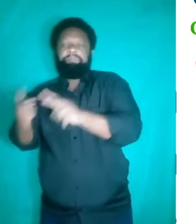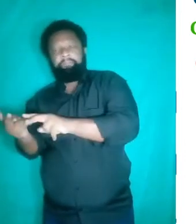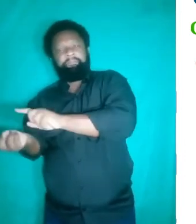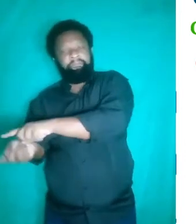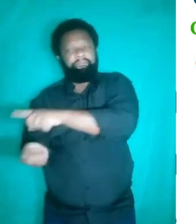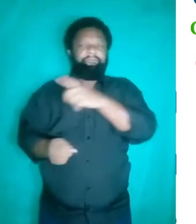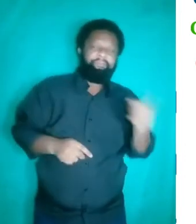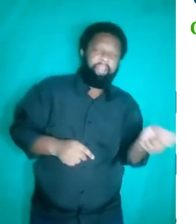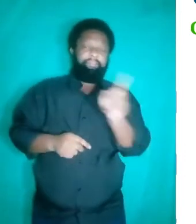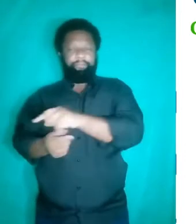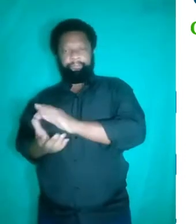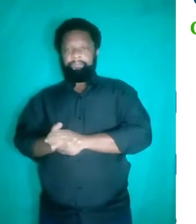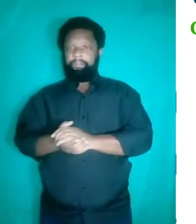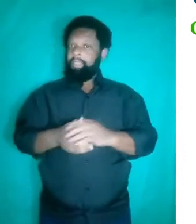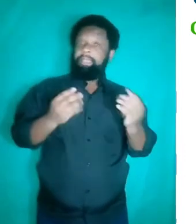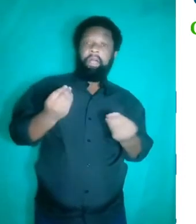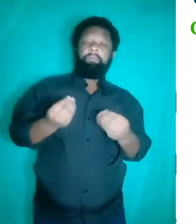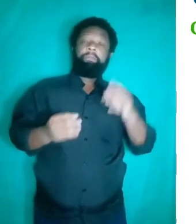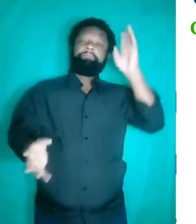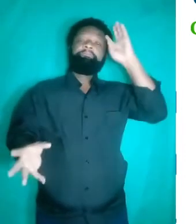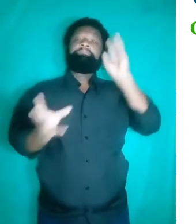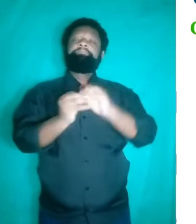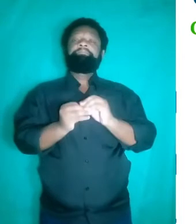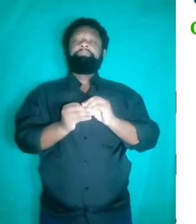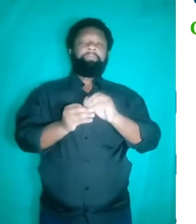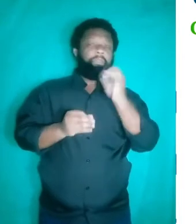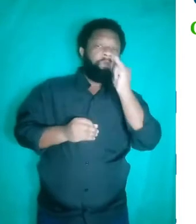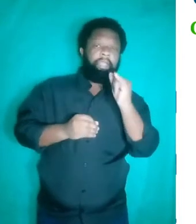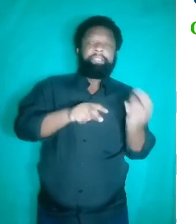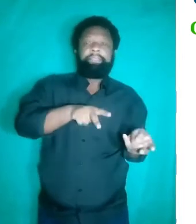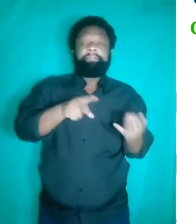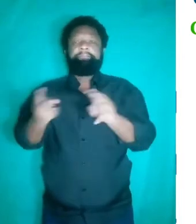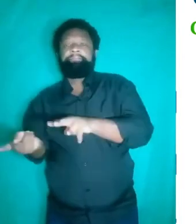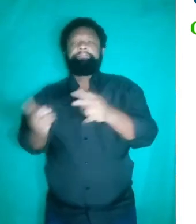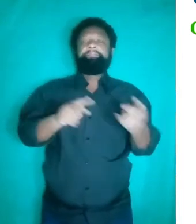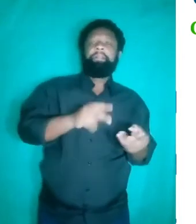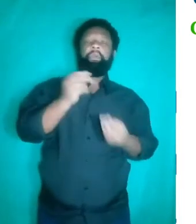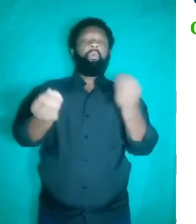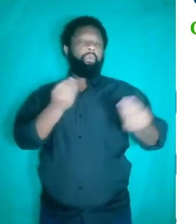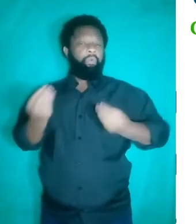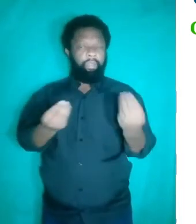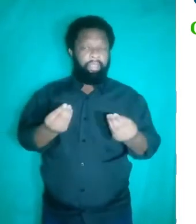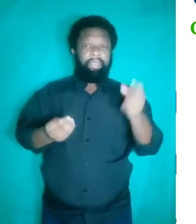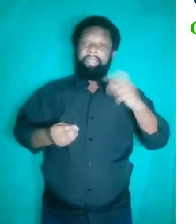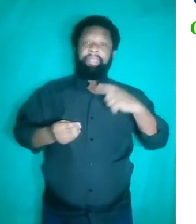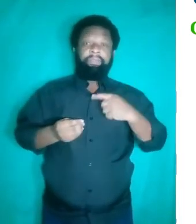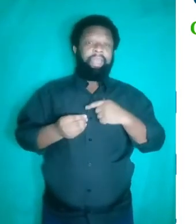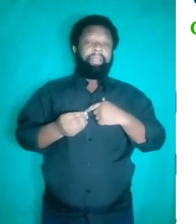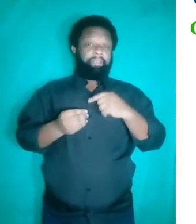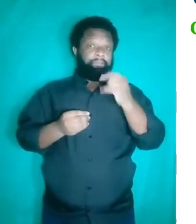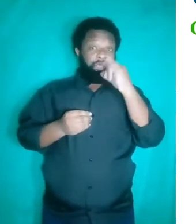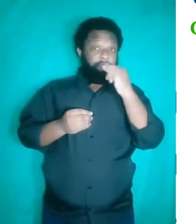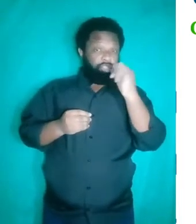de sentido o tempo todo. E aí, o que acontece? O que a gente conclui da corrente alternada? Por essa movimentação de ida e vinda, ele